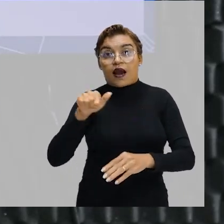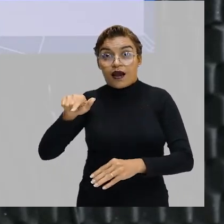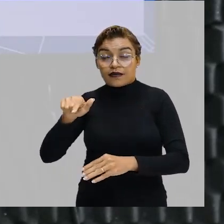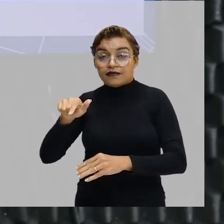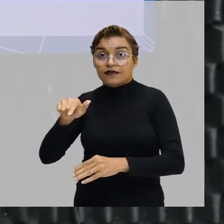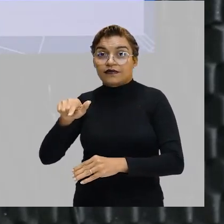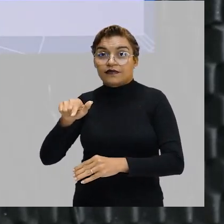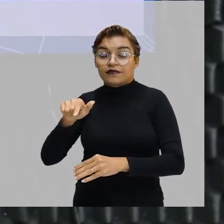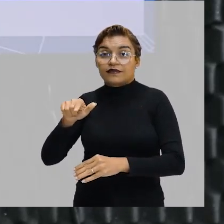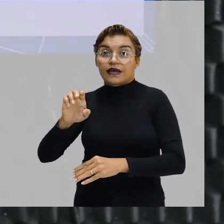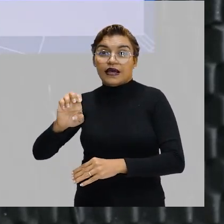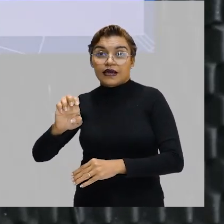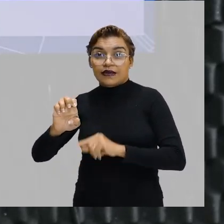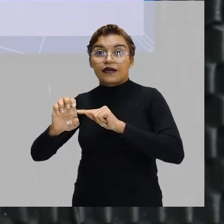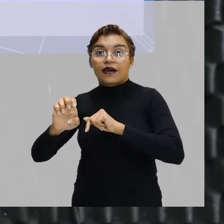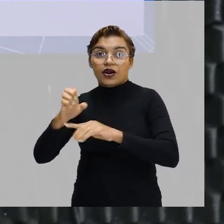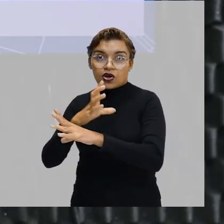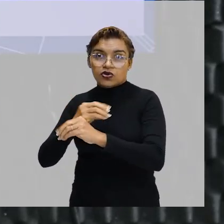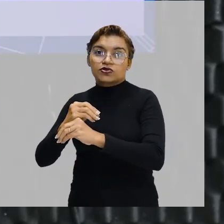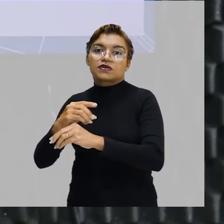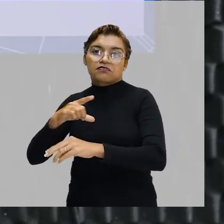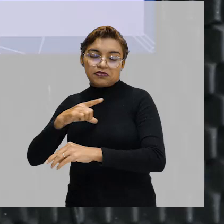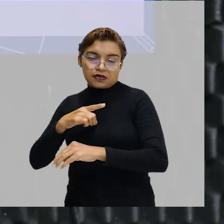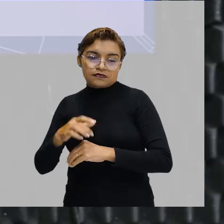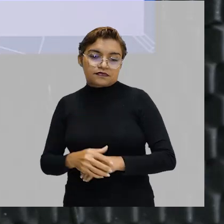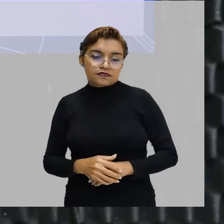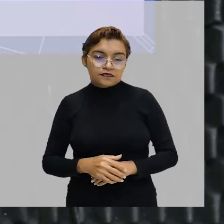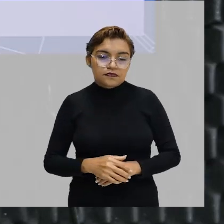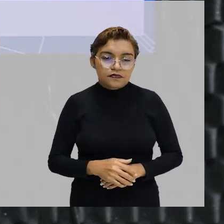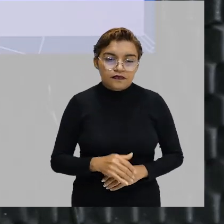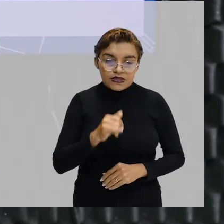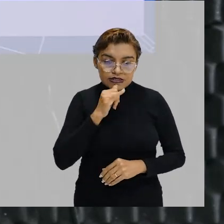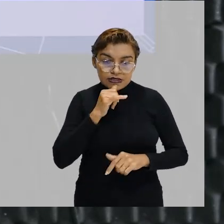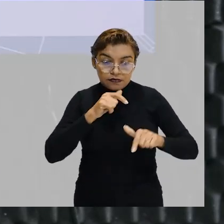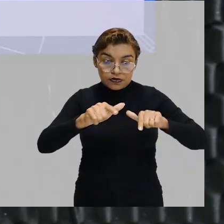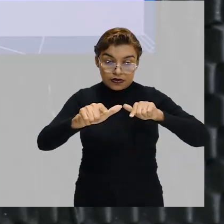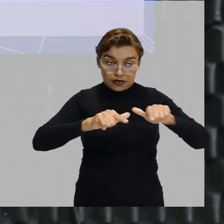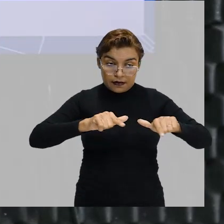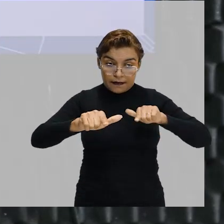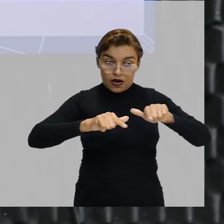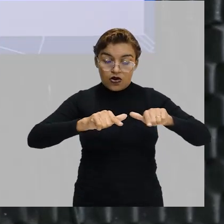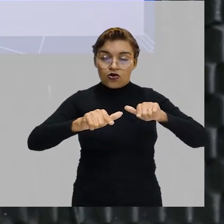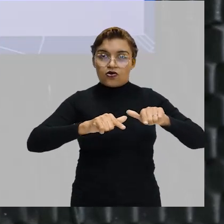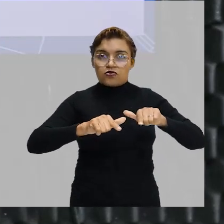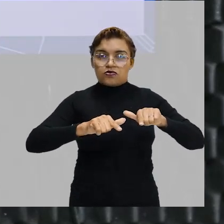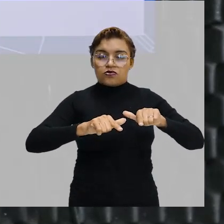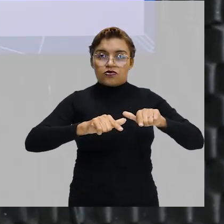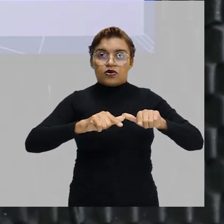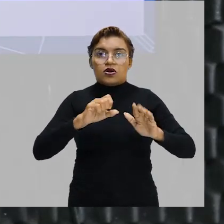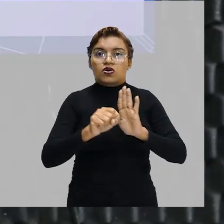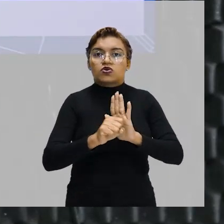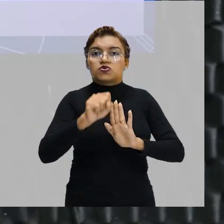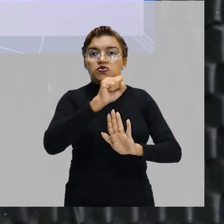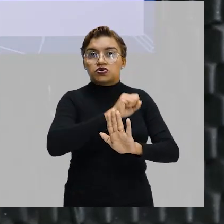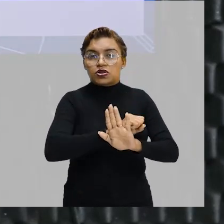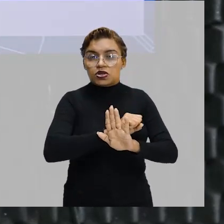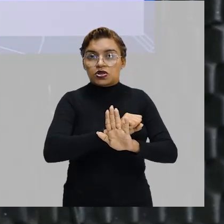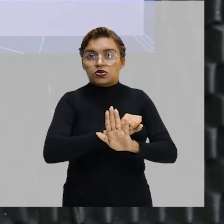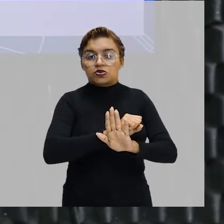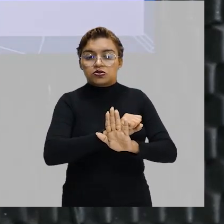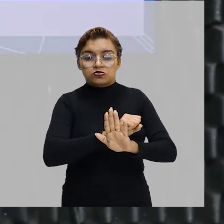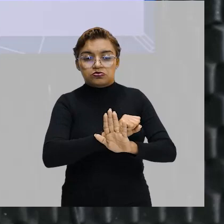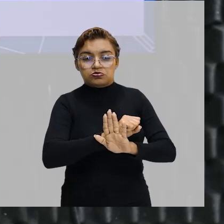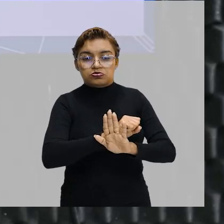nessa construção. Então, olha só. Trabalhou. Sujeito, ele, sujeito oculto. Vírgula.